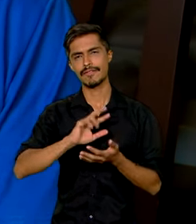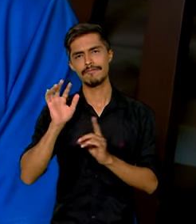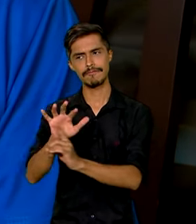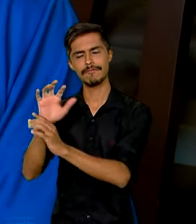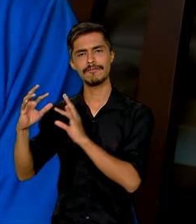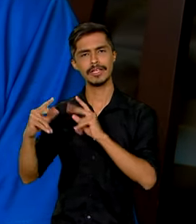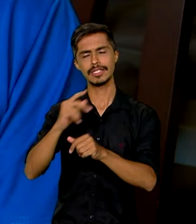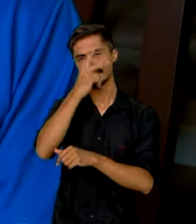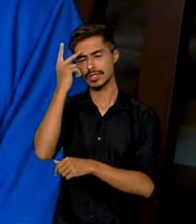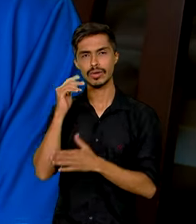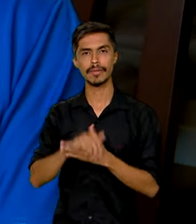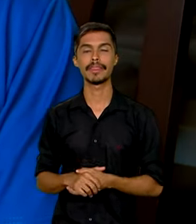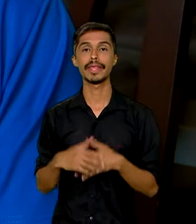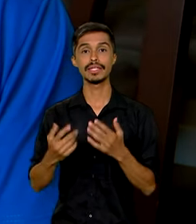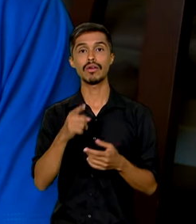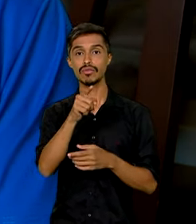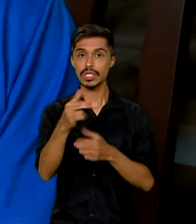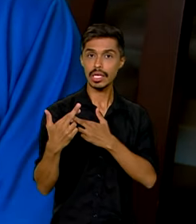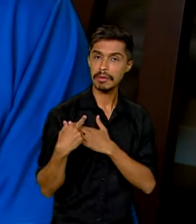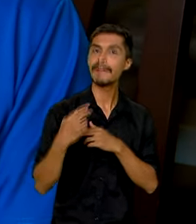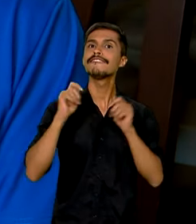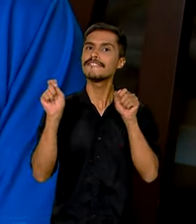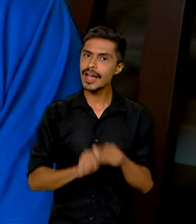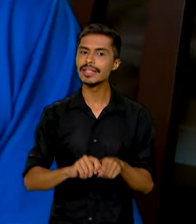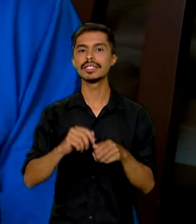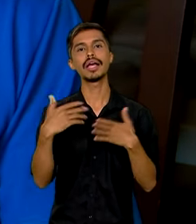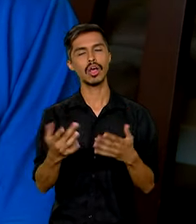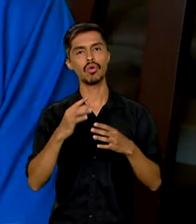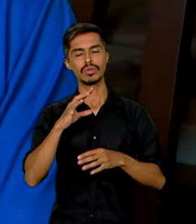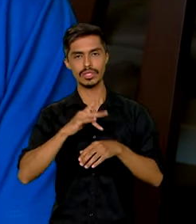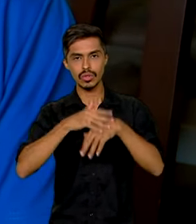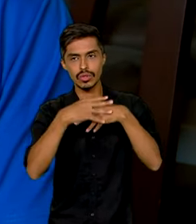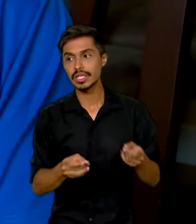E quando está só em você, faça o que tiver que ser feito, porque aí você cura e cura os outros também.